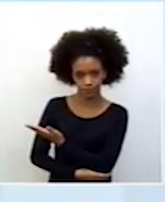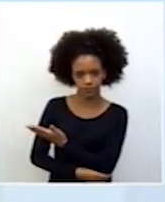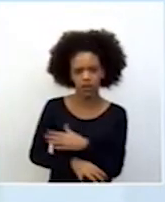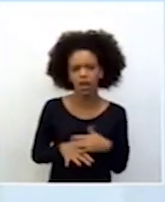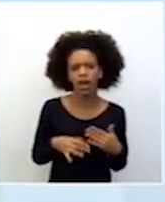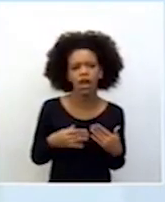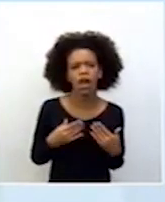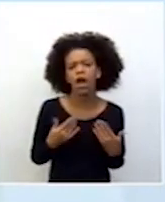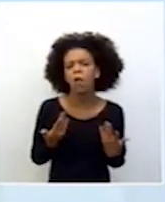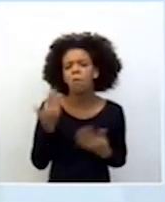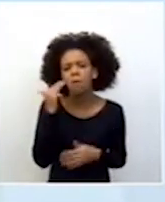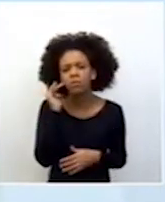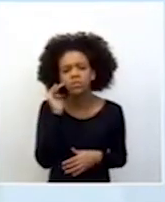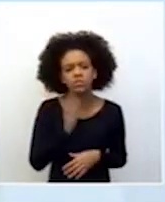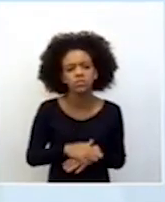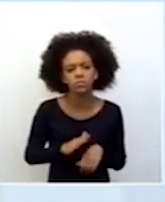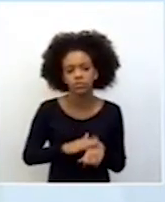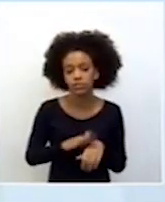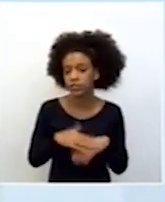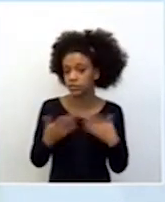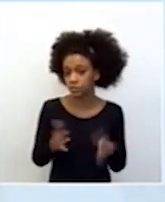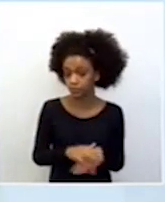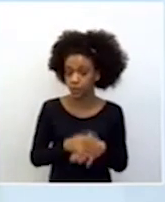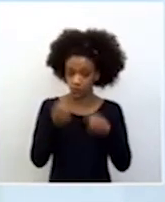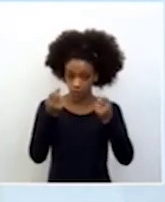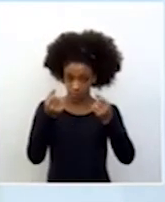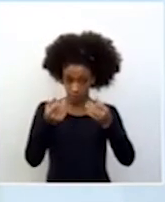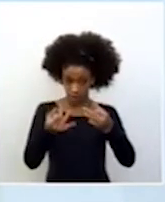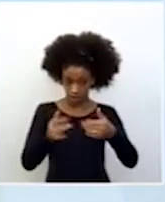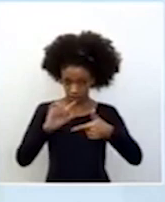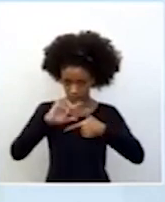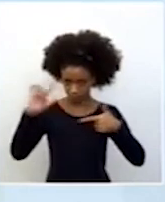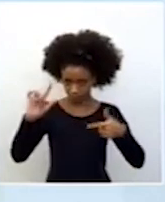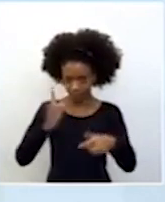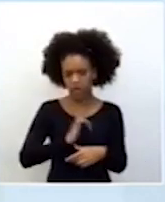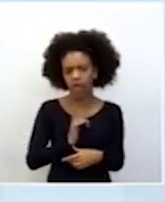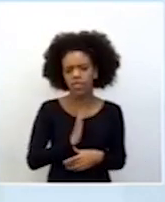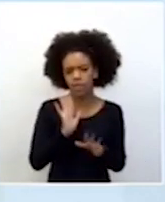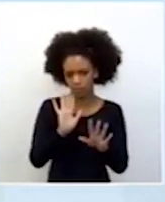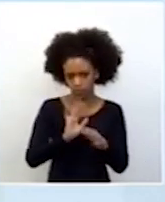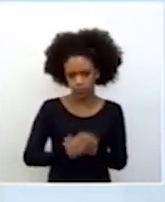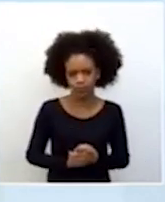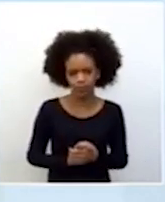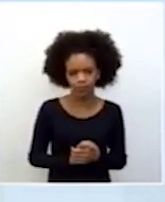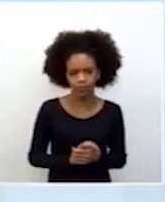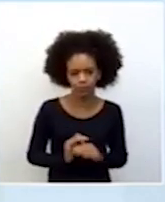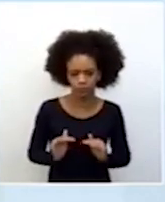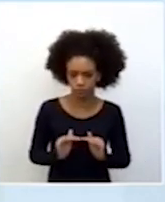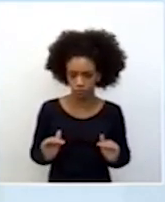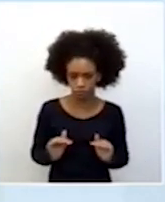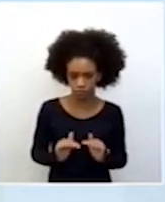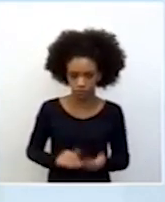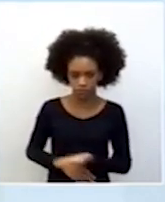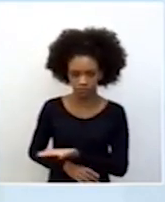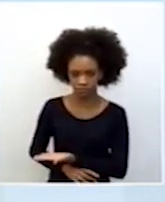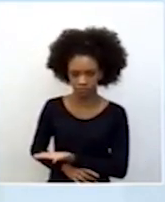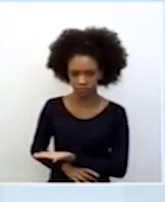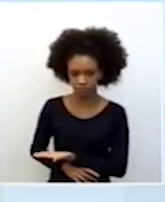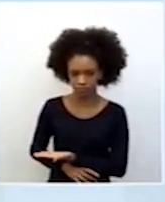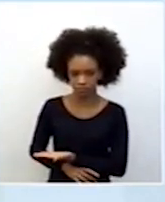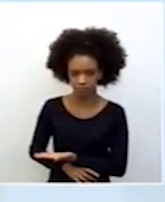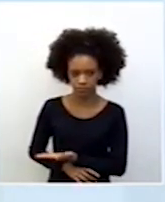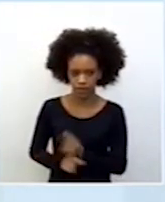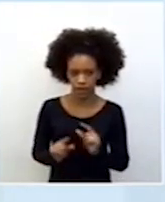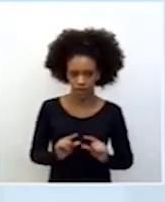compreensão fazemos dela? Vou descrever aqui essa imagem. Nós temos aqui, embaixo, há toda uma